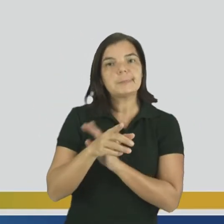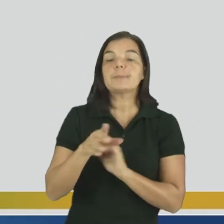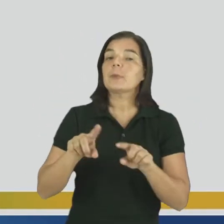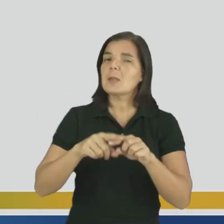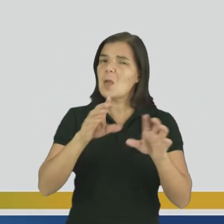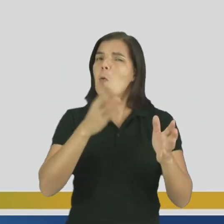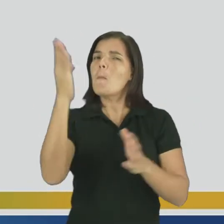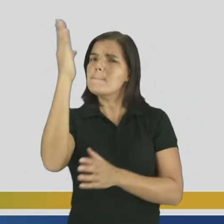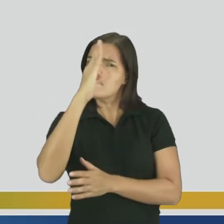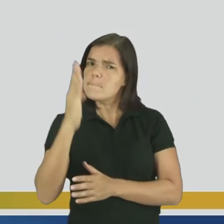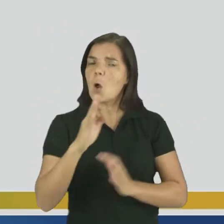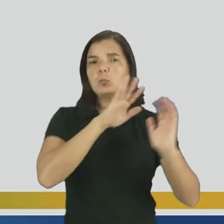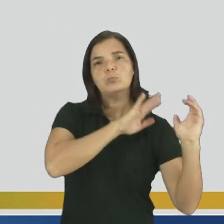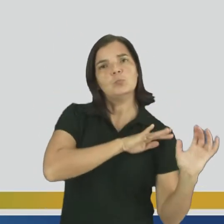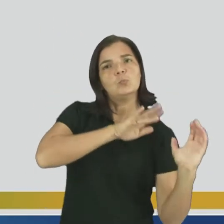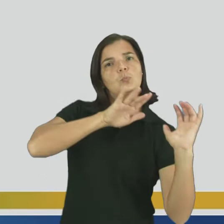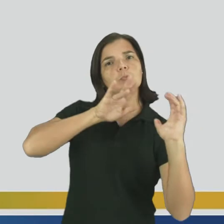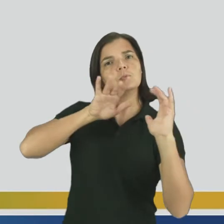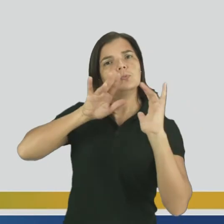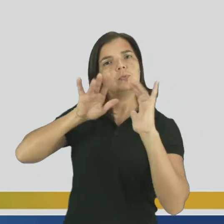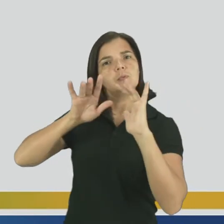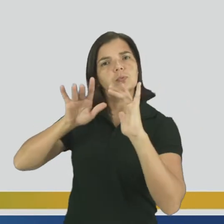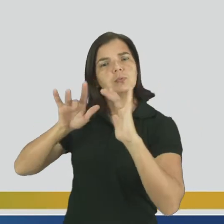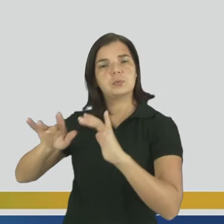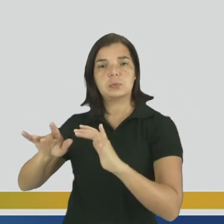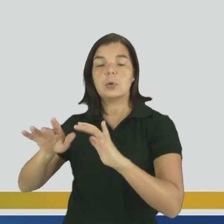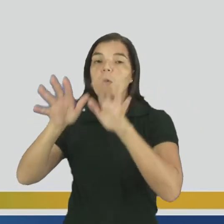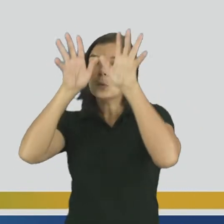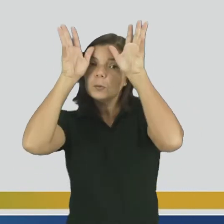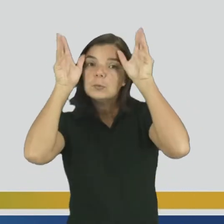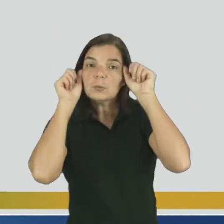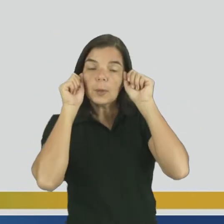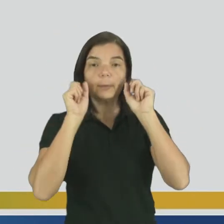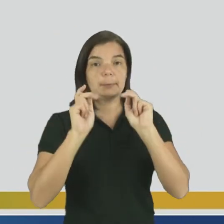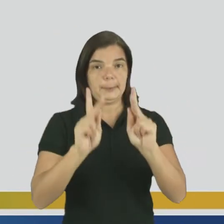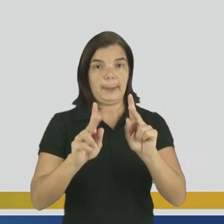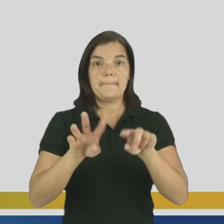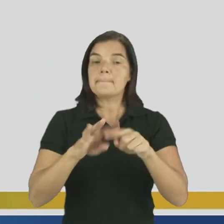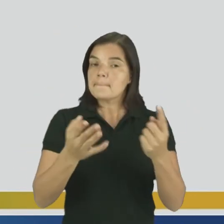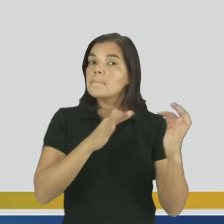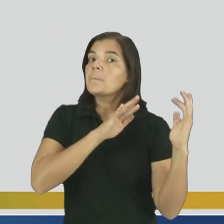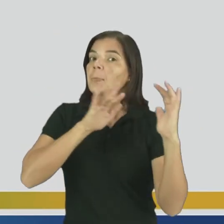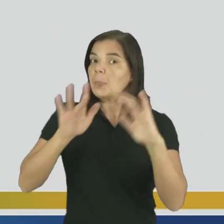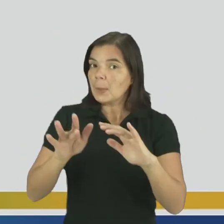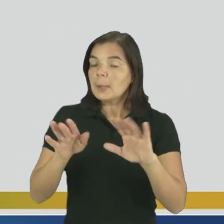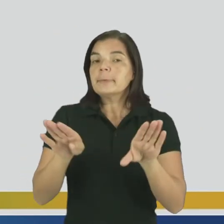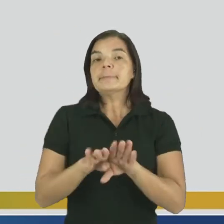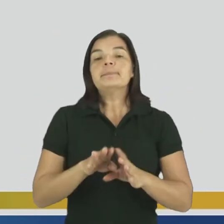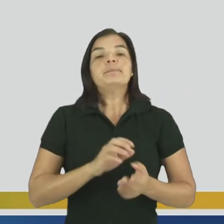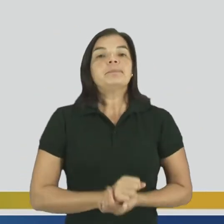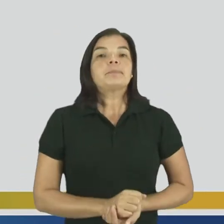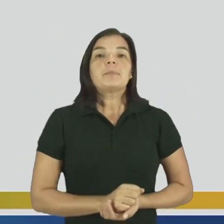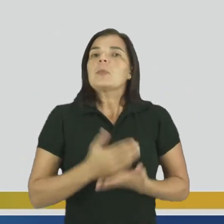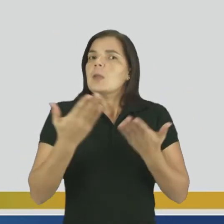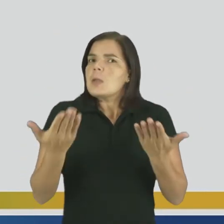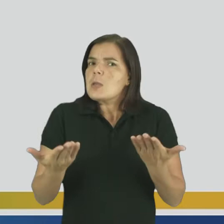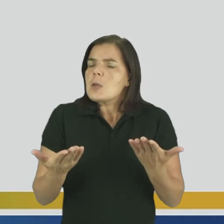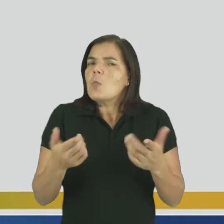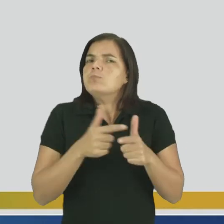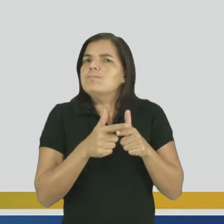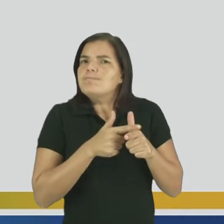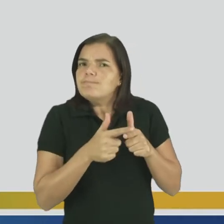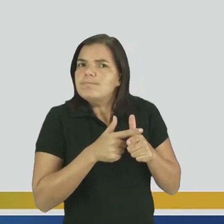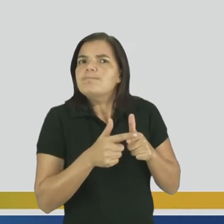E muitos brasileiros migraram para a região do Acre. Ok? Migraram ali para a região do Acre. Isso vai gerar um